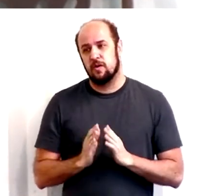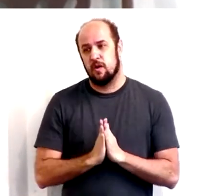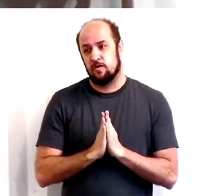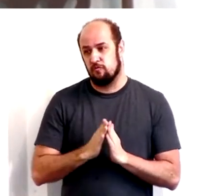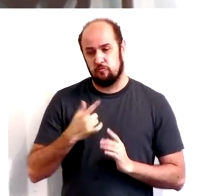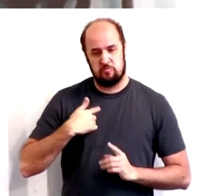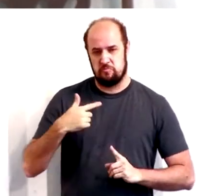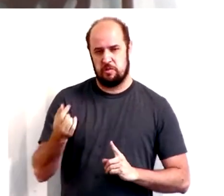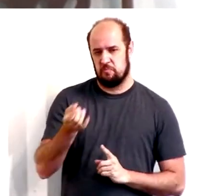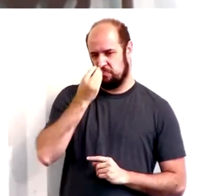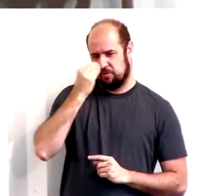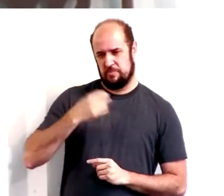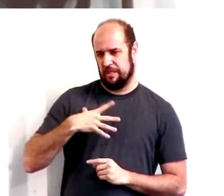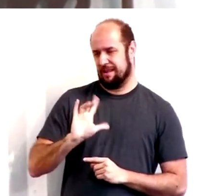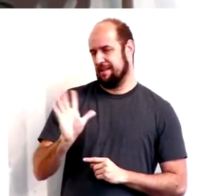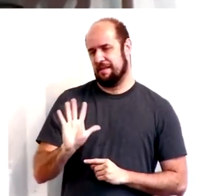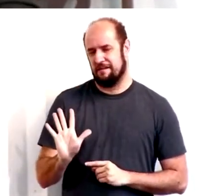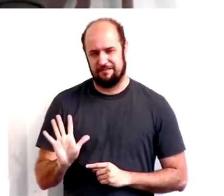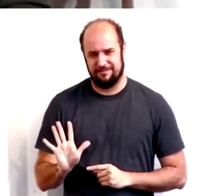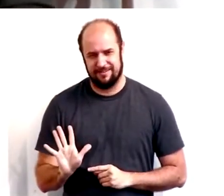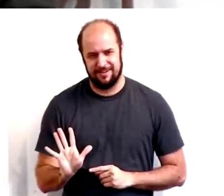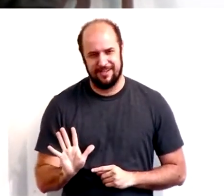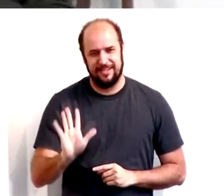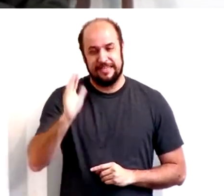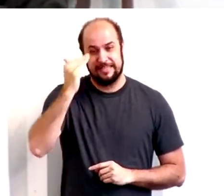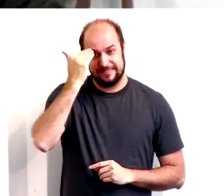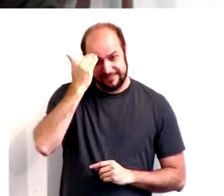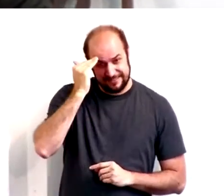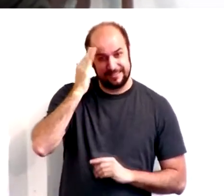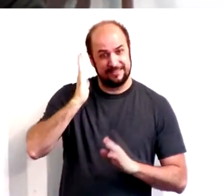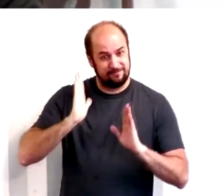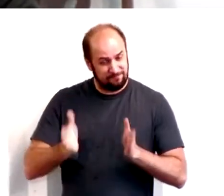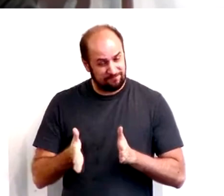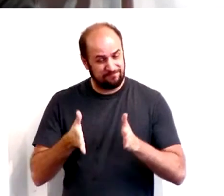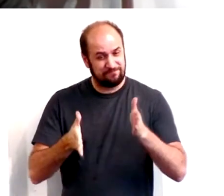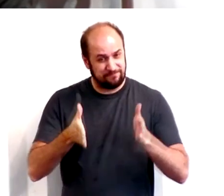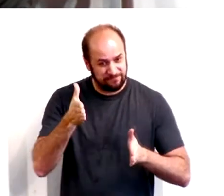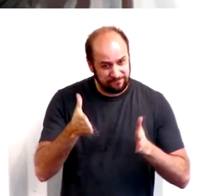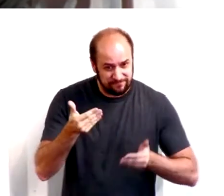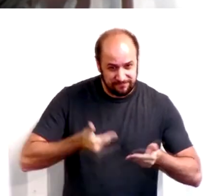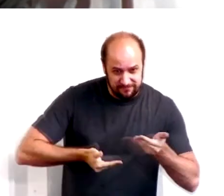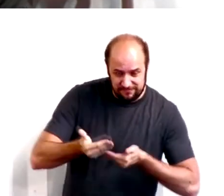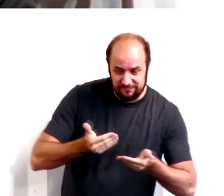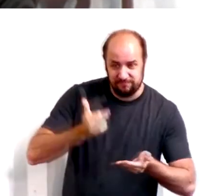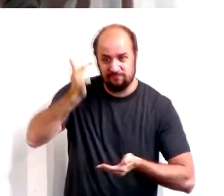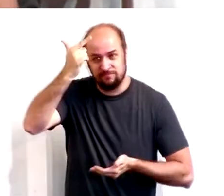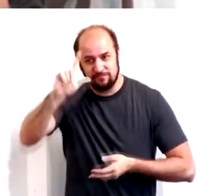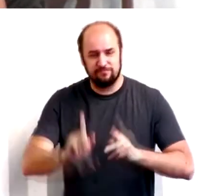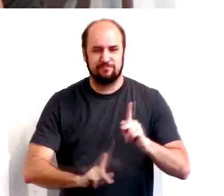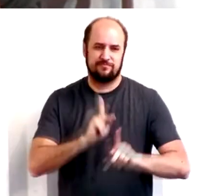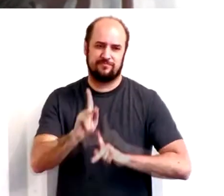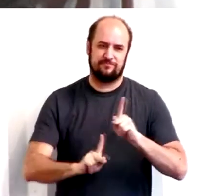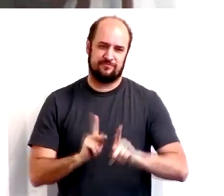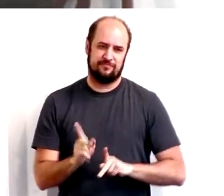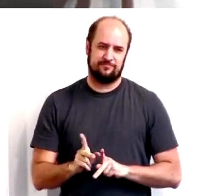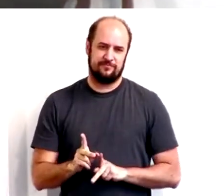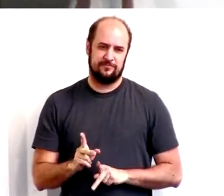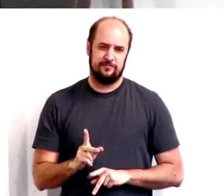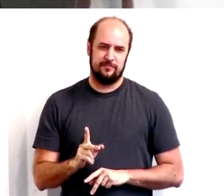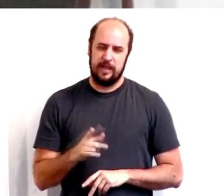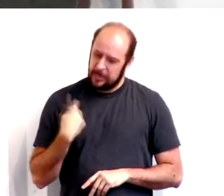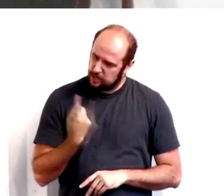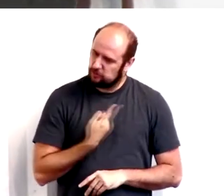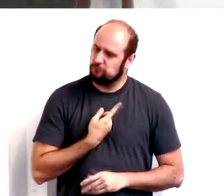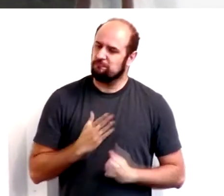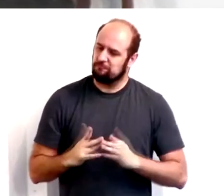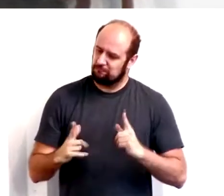nos abandonando. Você está entendendo que agora é a hora de servir aquele povo. E nós, como igreja, temos que ir juntos